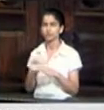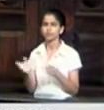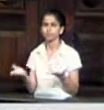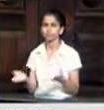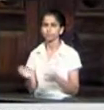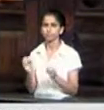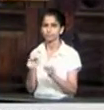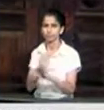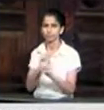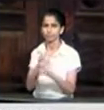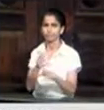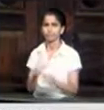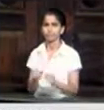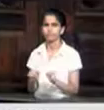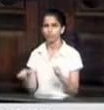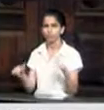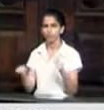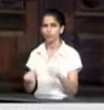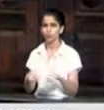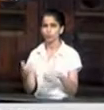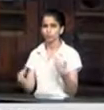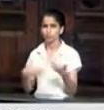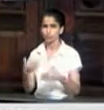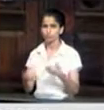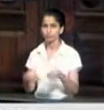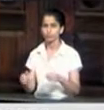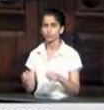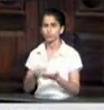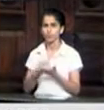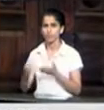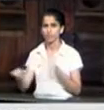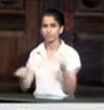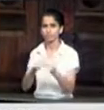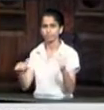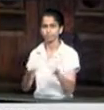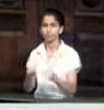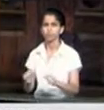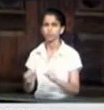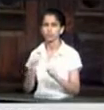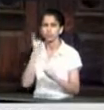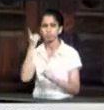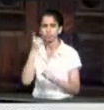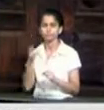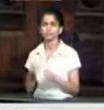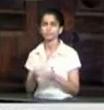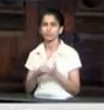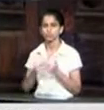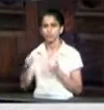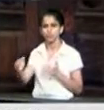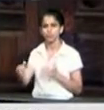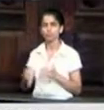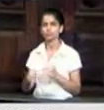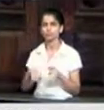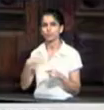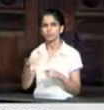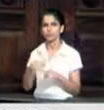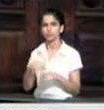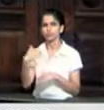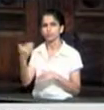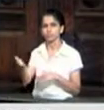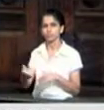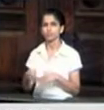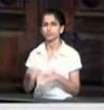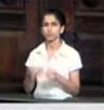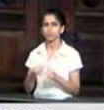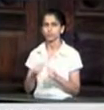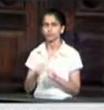com os deputados, para impedir que a ideologia de gênero seja implantada e seja acolhida no plano estadual de